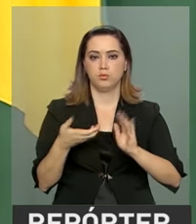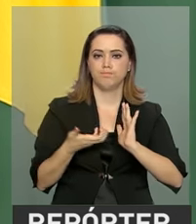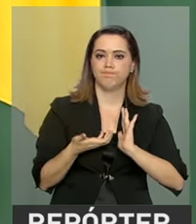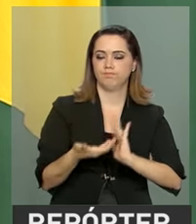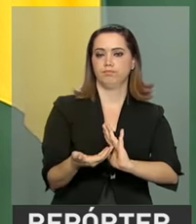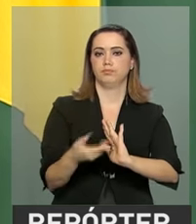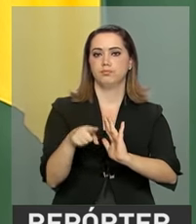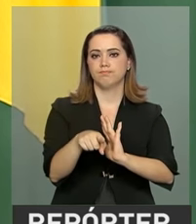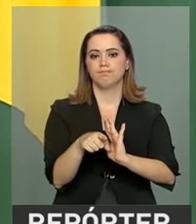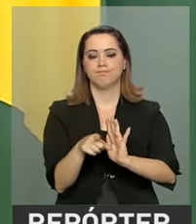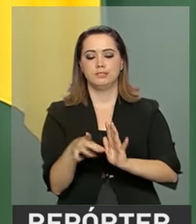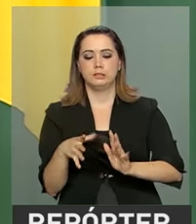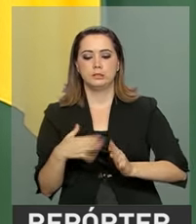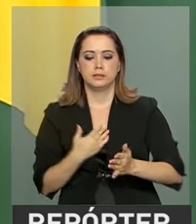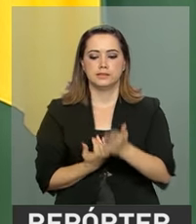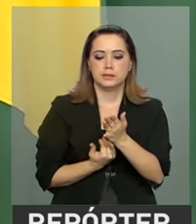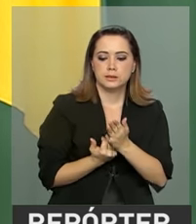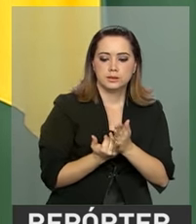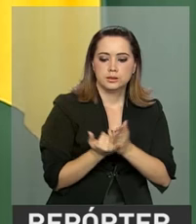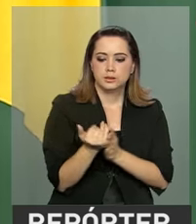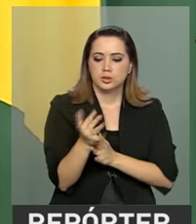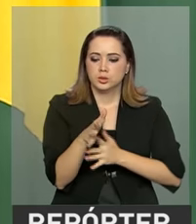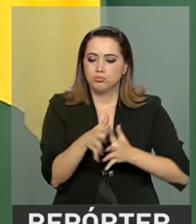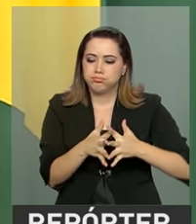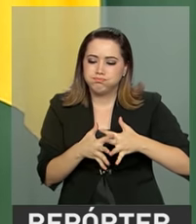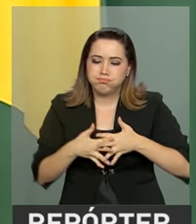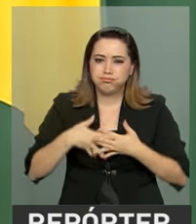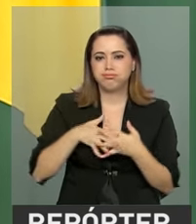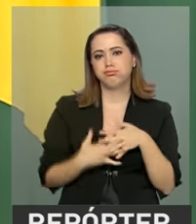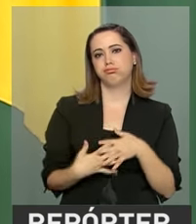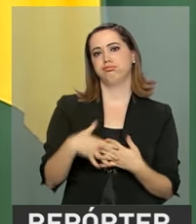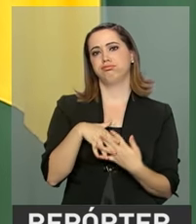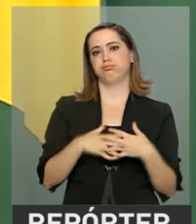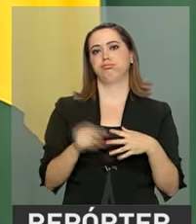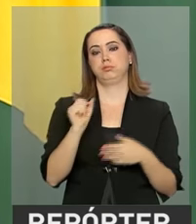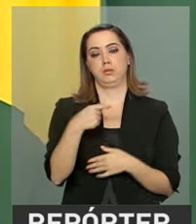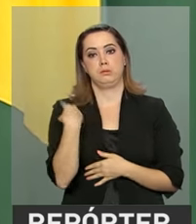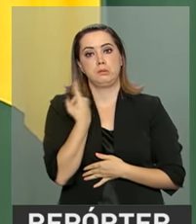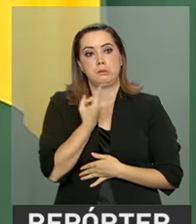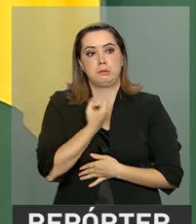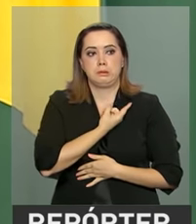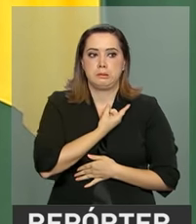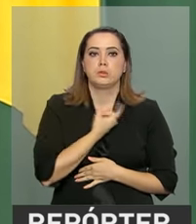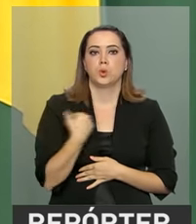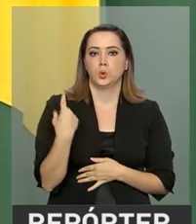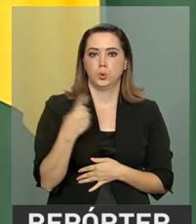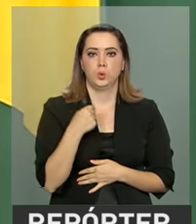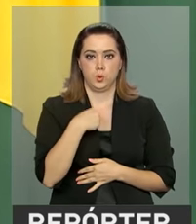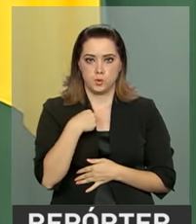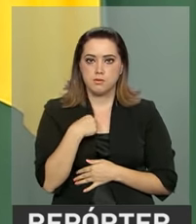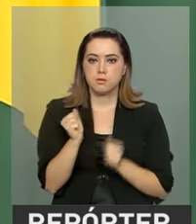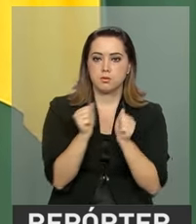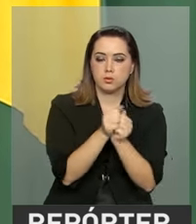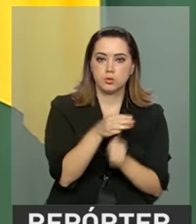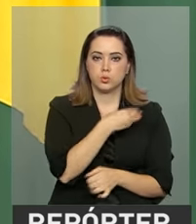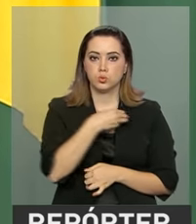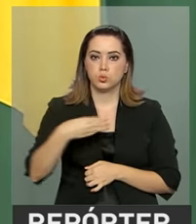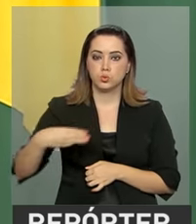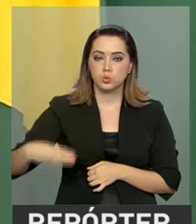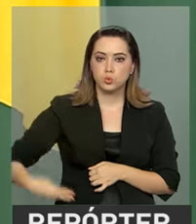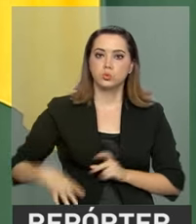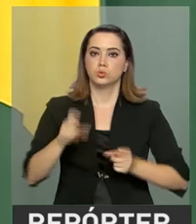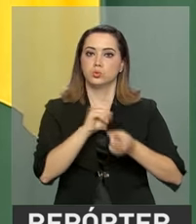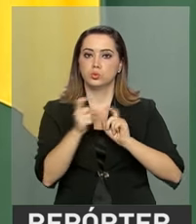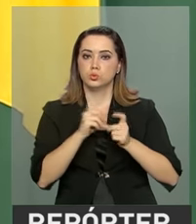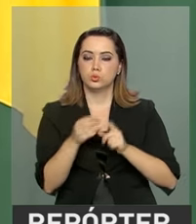Deputados, começou a gerar muitos embaraços. E quando nós, eu, o ministro Berleles, o ministro Padilha, que